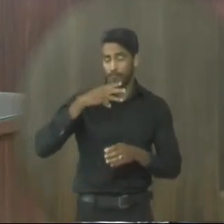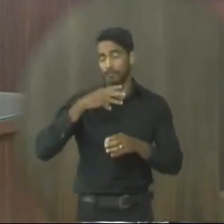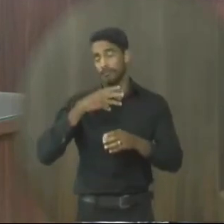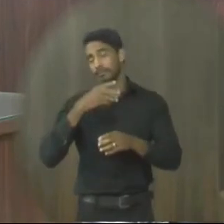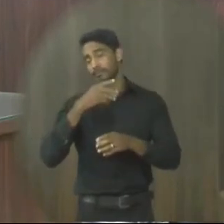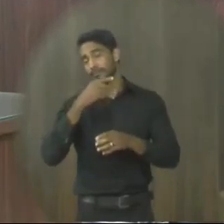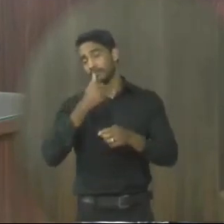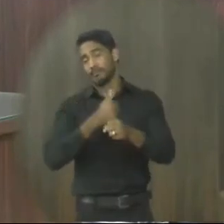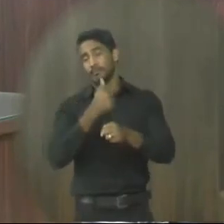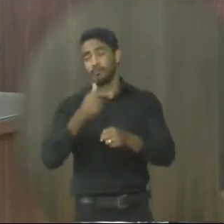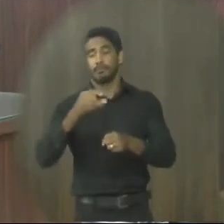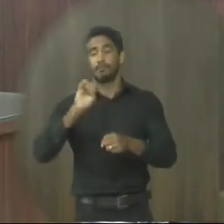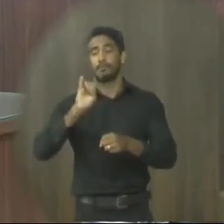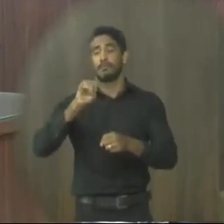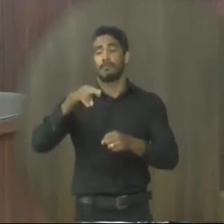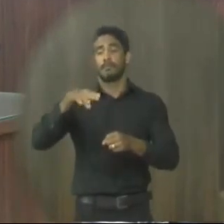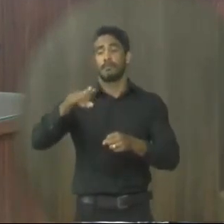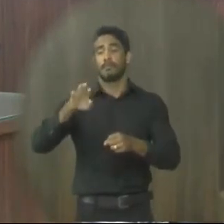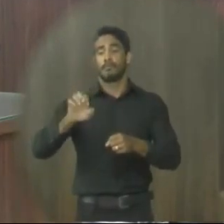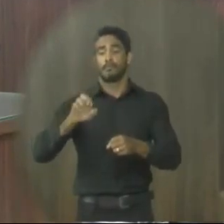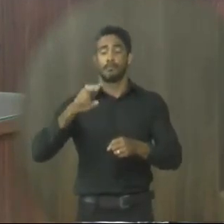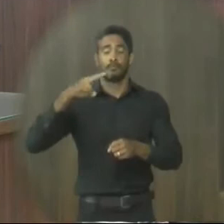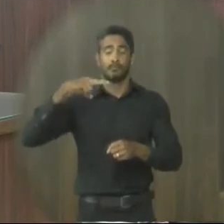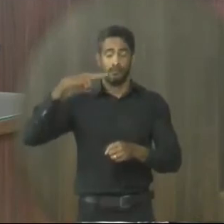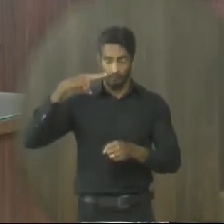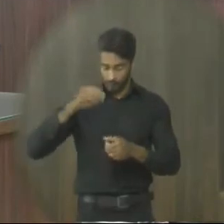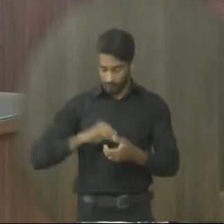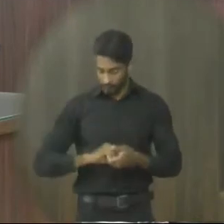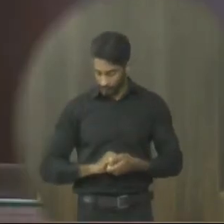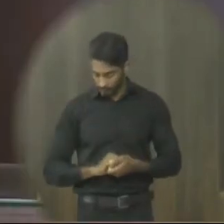Islândia Pedro, vereadora.